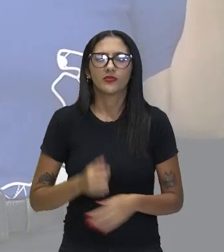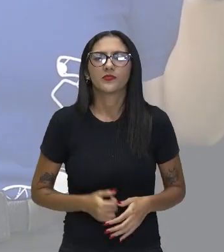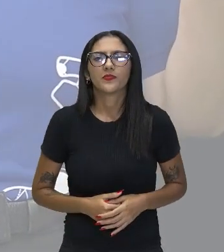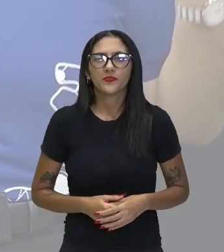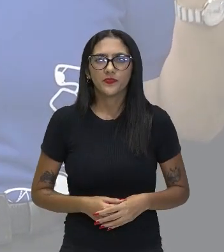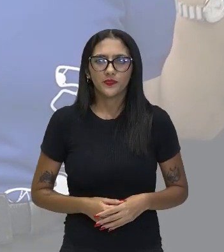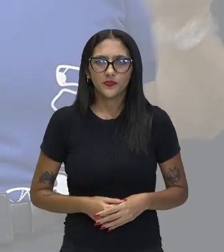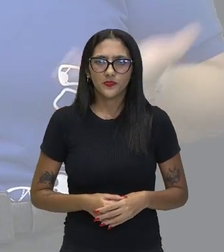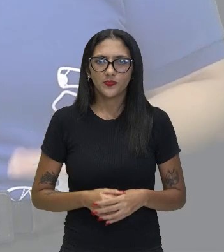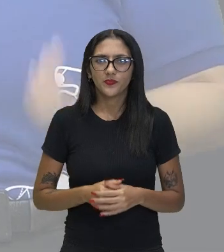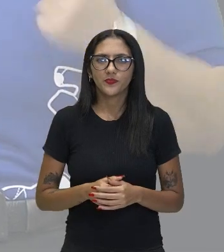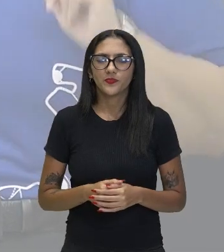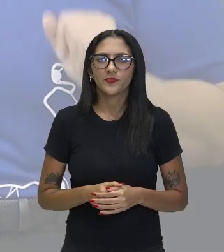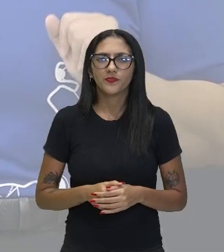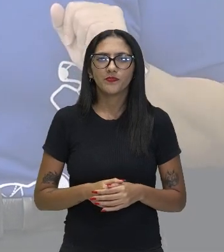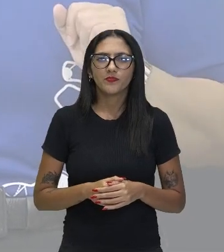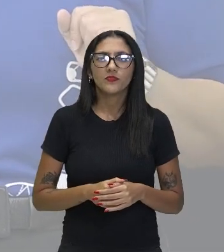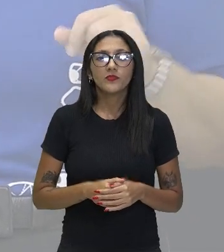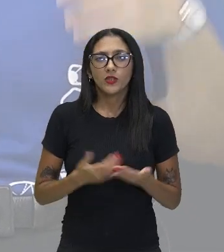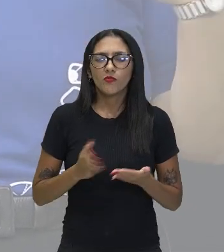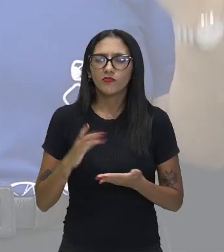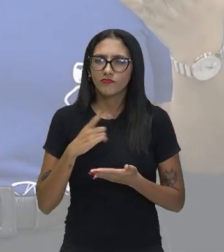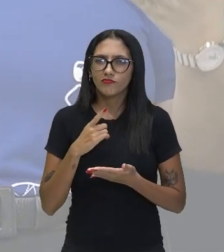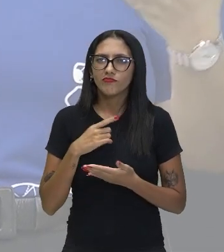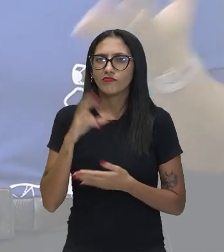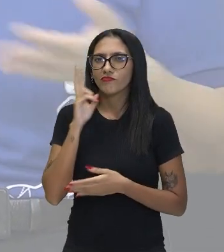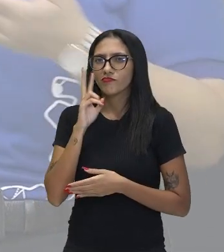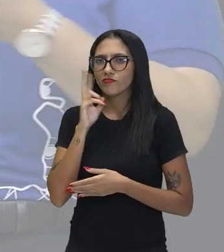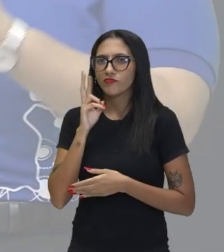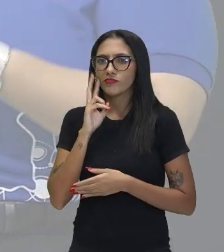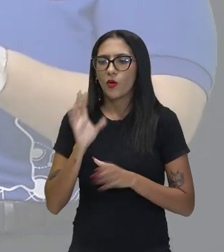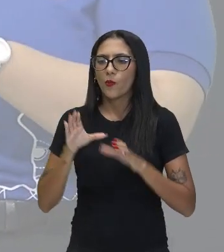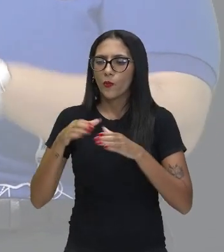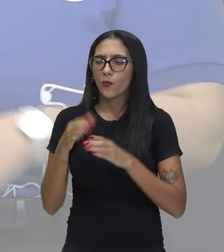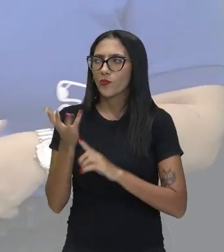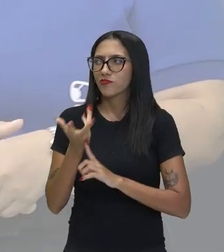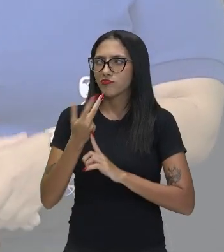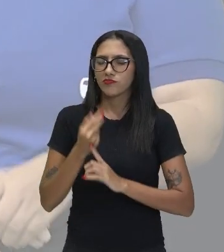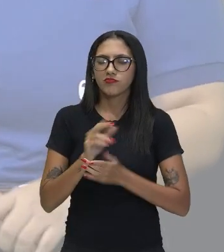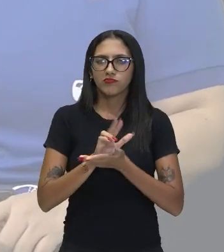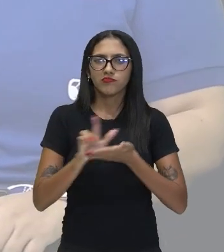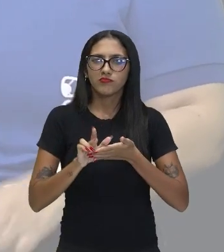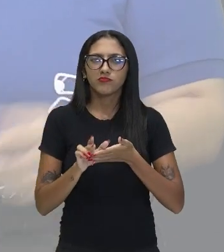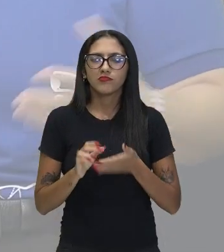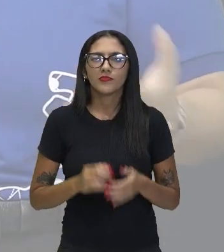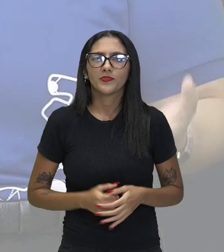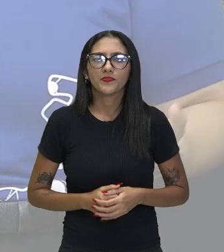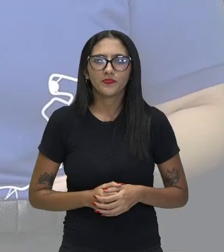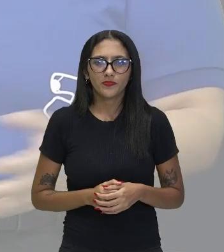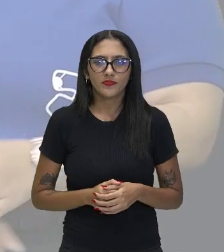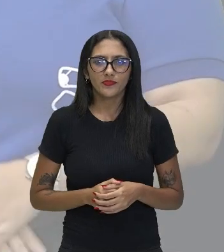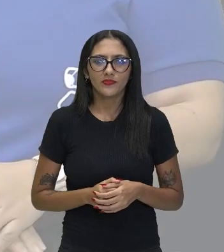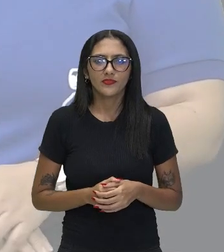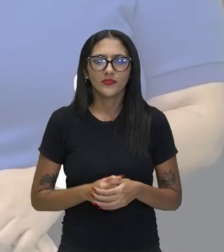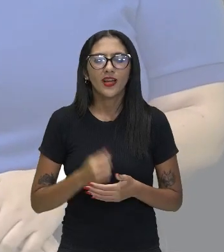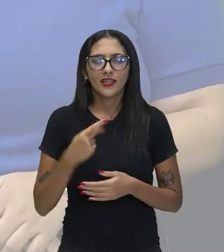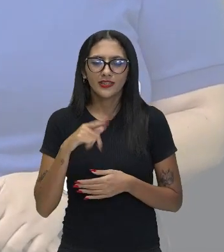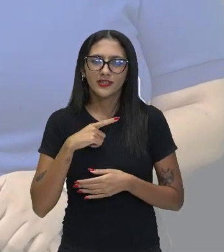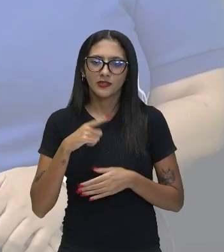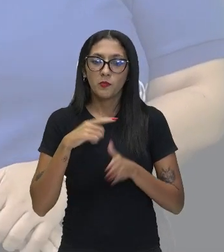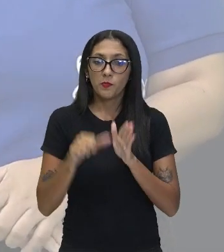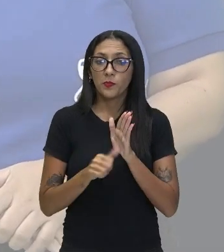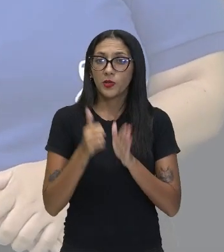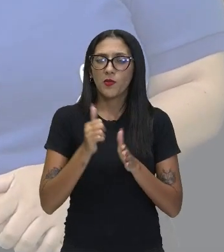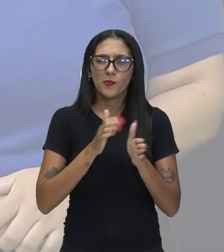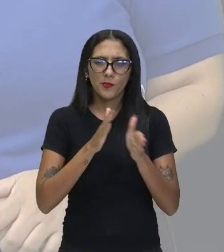gente, como nós já vimos lá nas vanguardas, também os modernistas aqui desse primeiro momento do